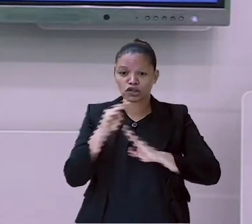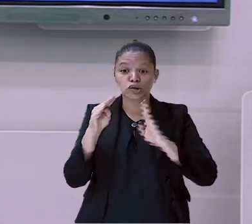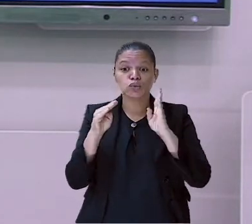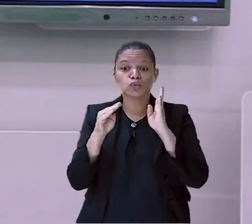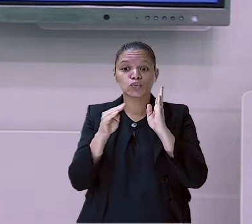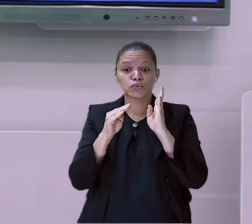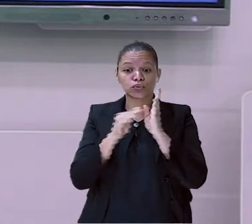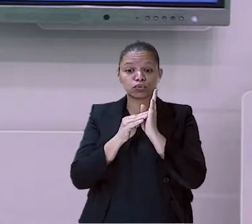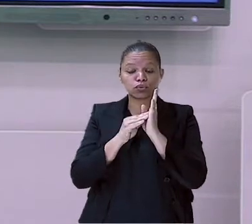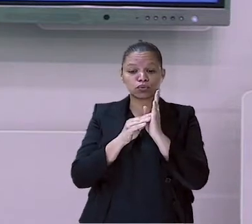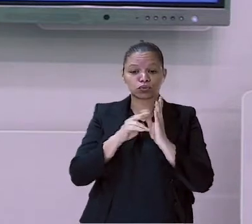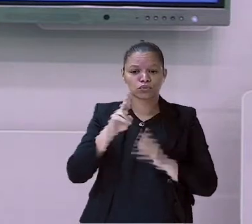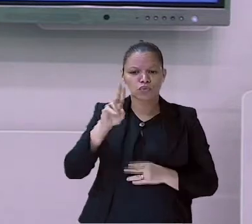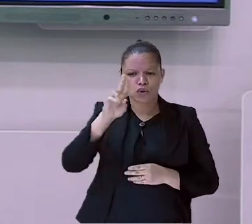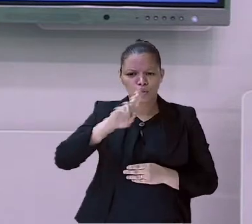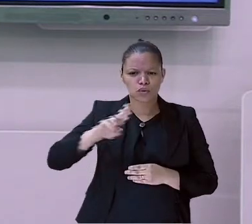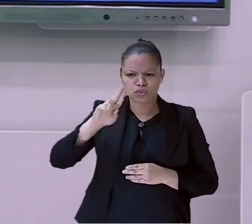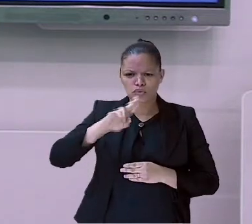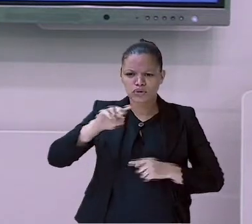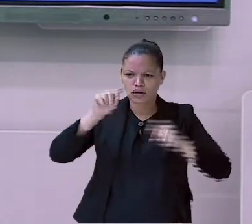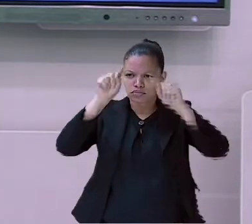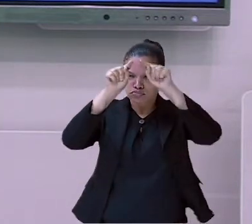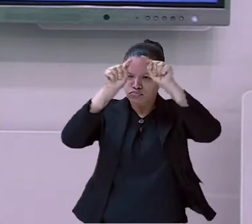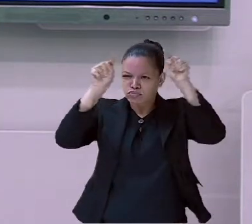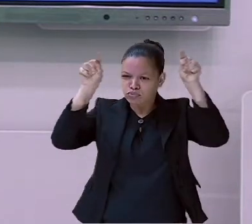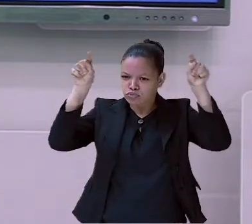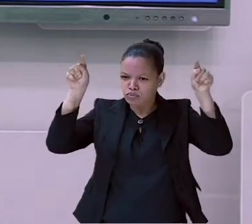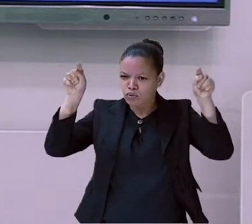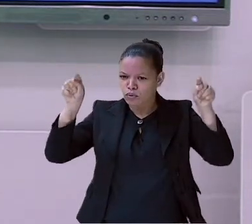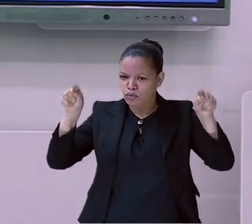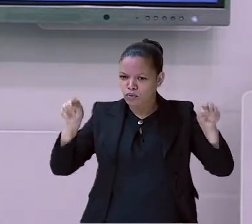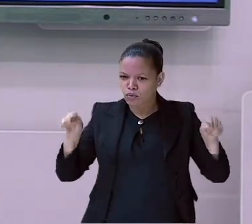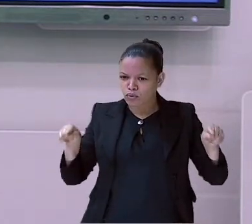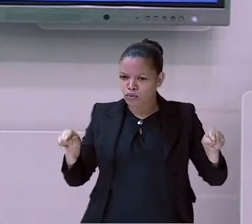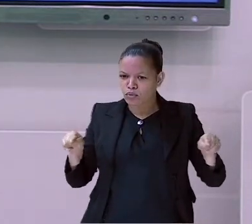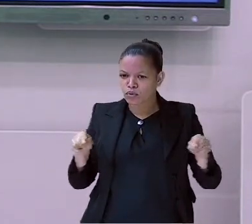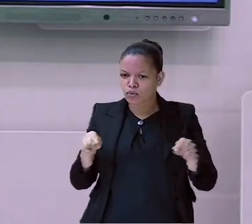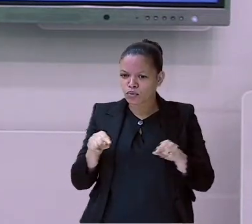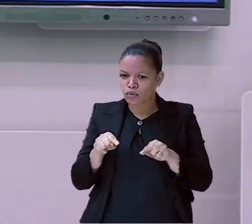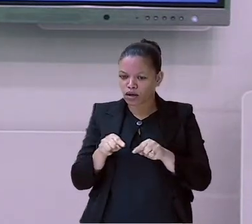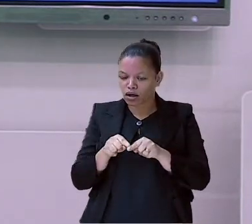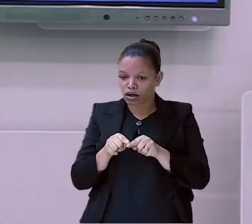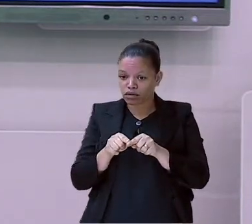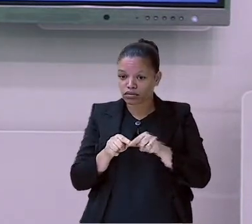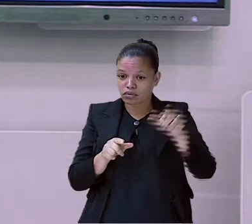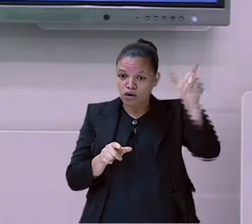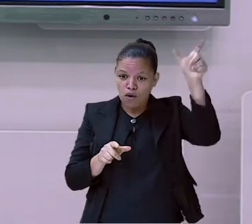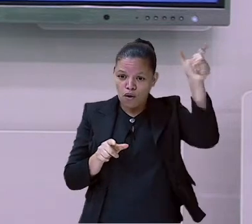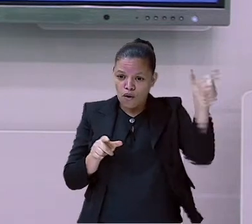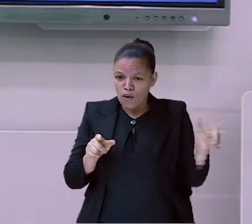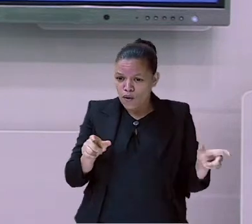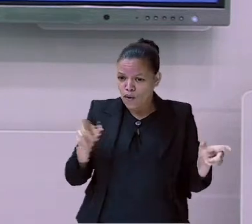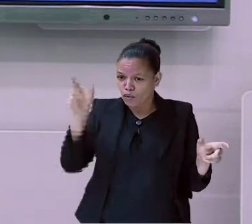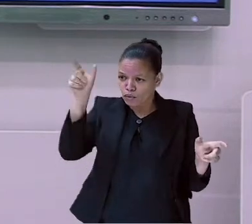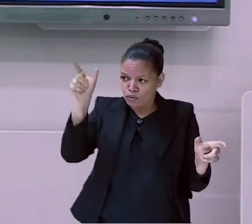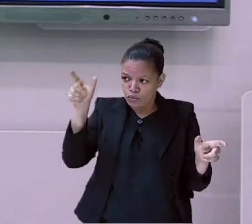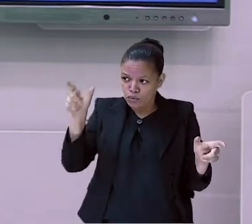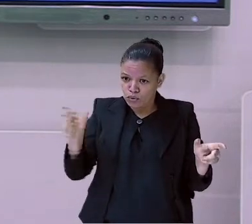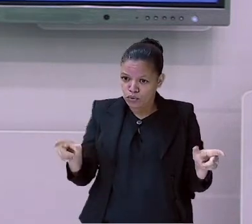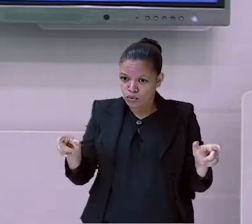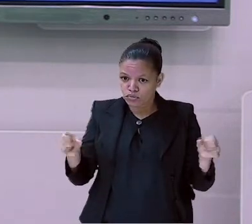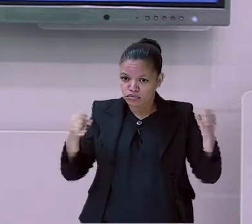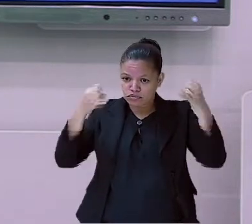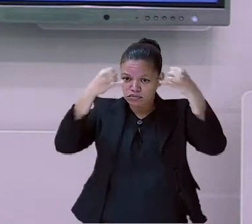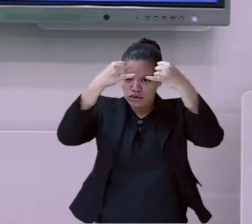tá? Com colunas e linhas são tabelas. Então, nós temos tabelas